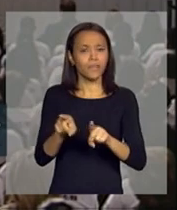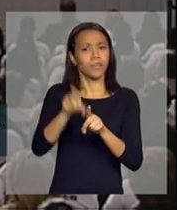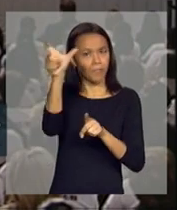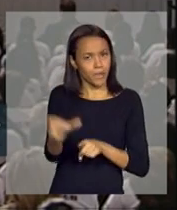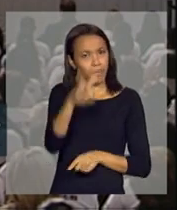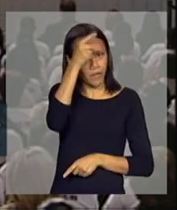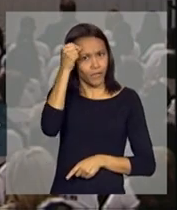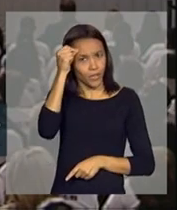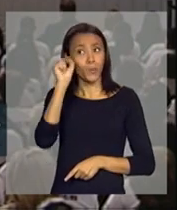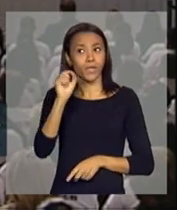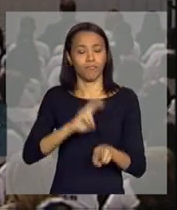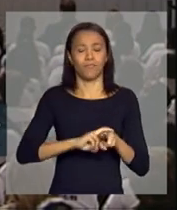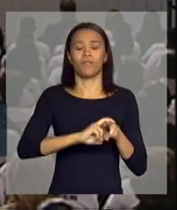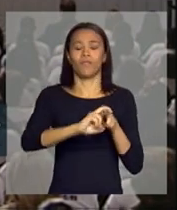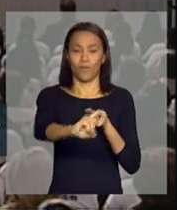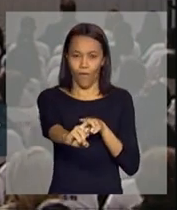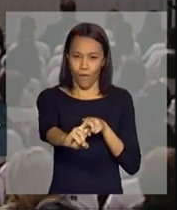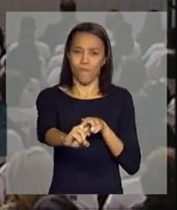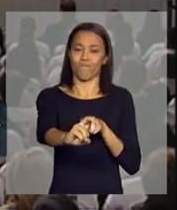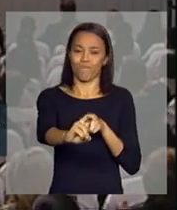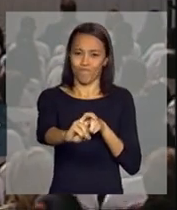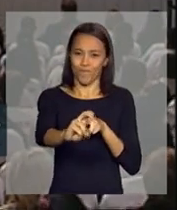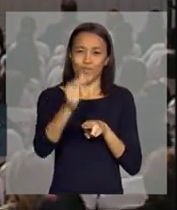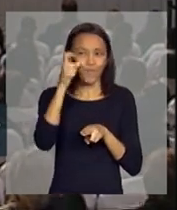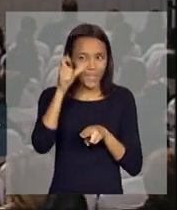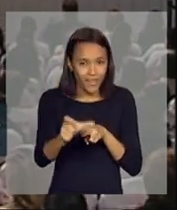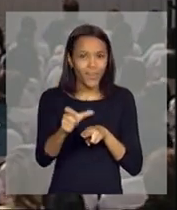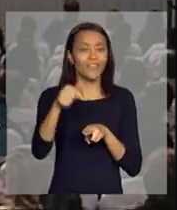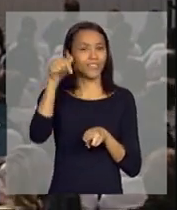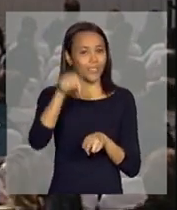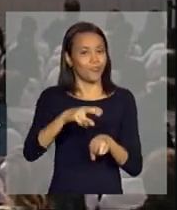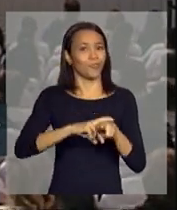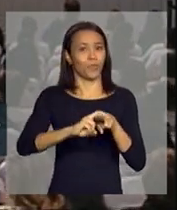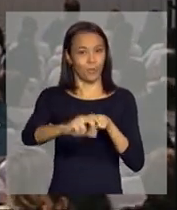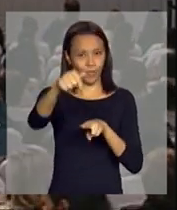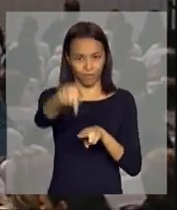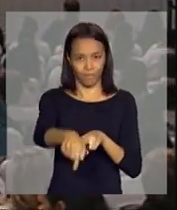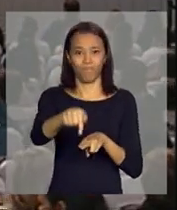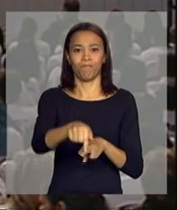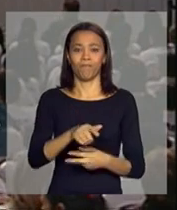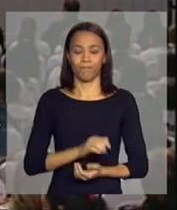metrô. Muito interesse no metrô.